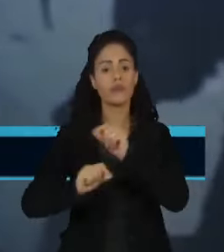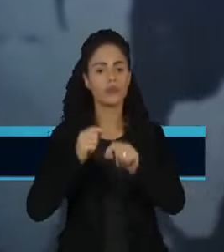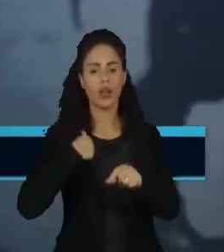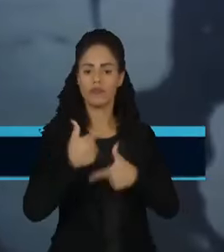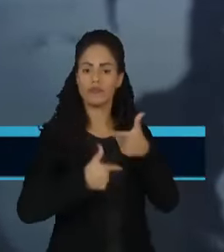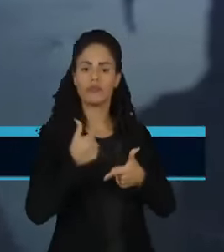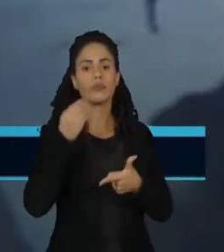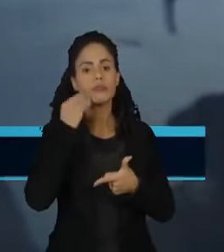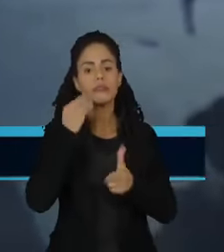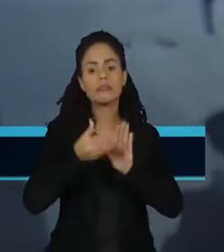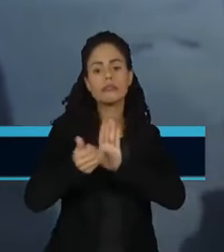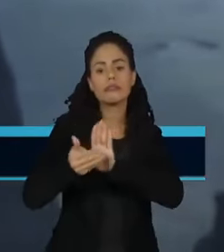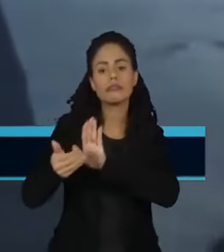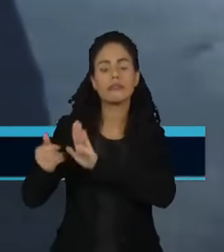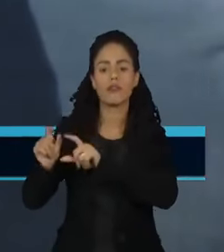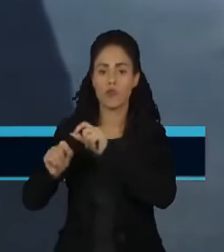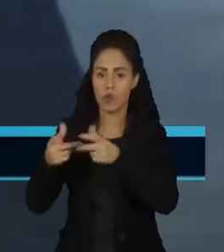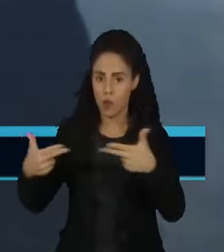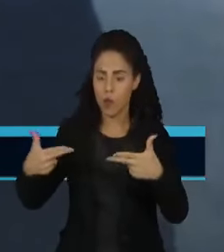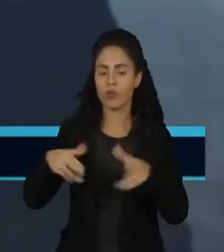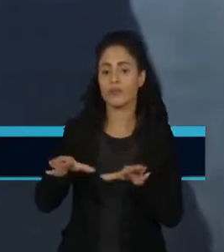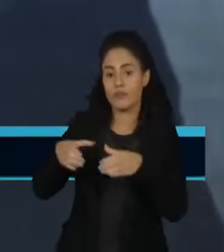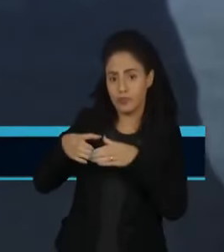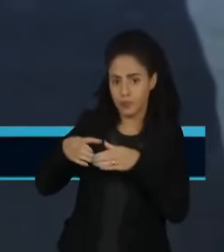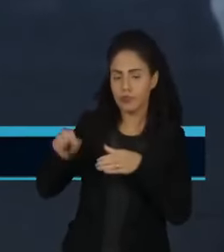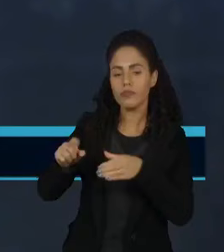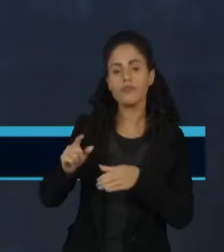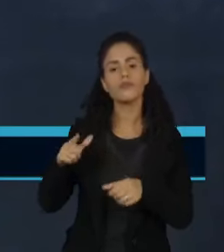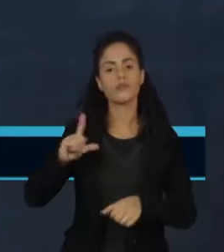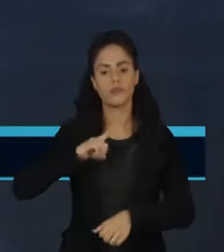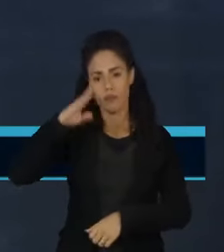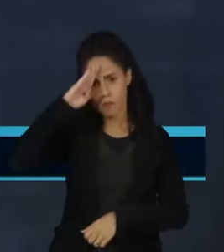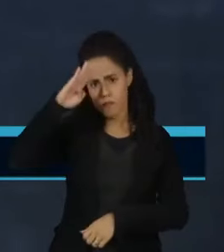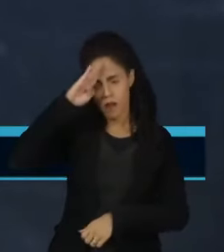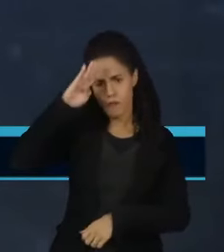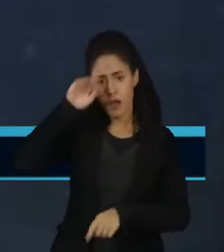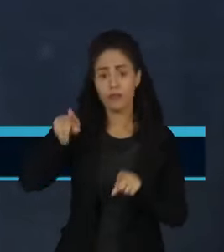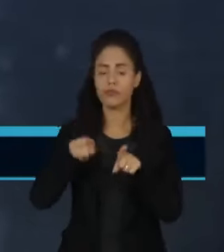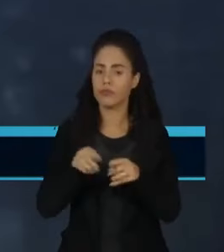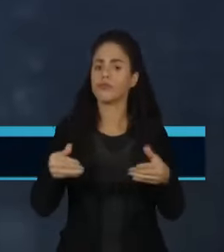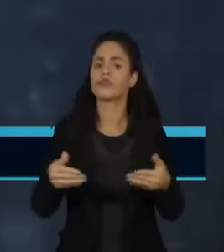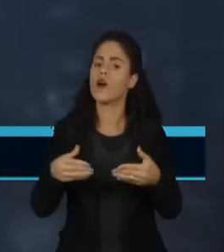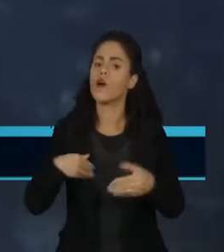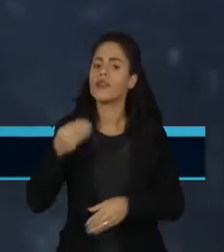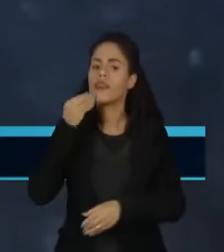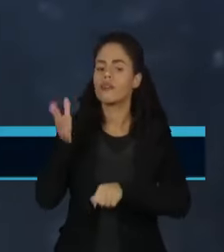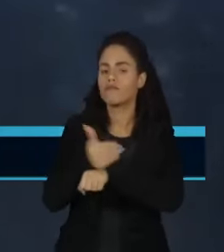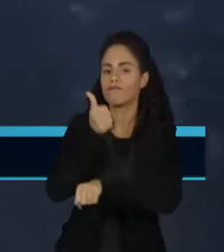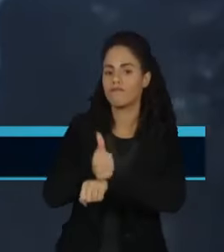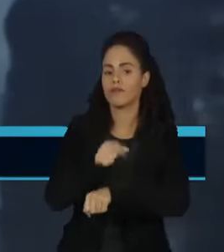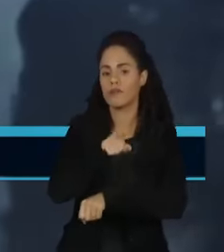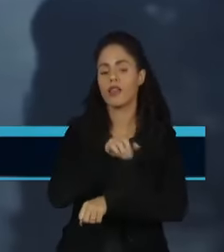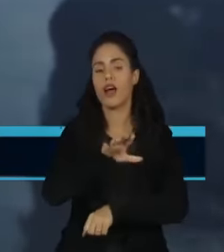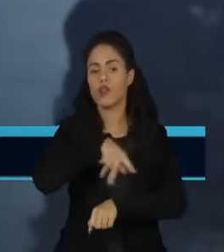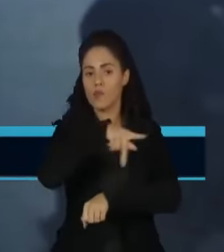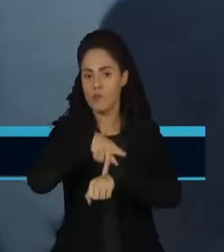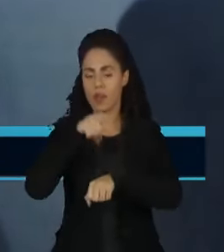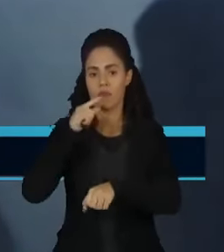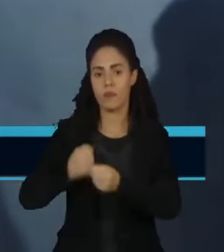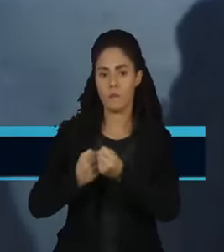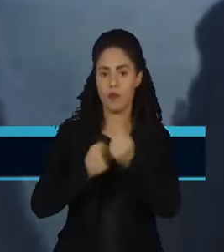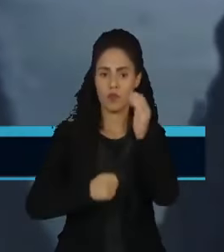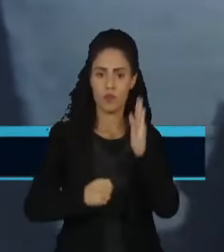para desmantelar a rede antidemocrática que envolveu o exército. O enfrentamento à tentativa de golpe de Estado recebeu o apoio